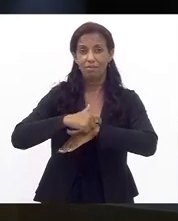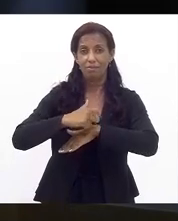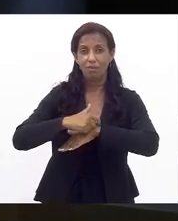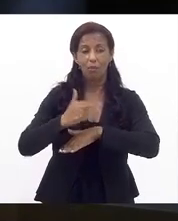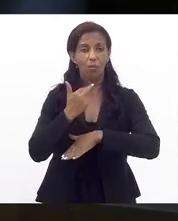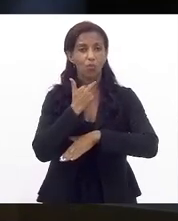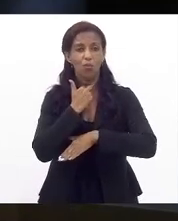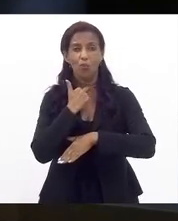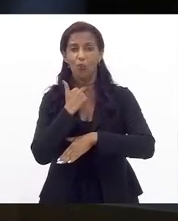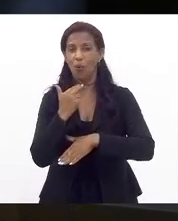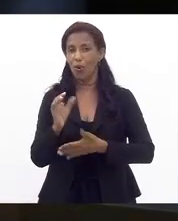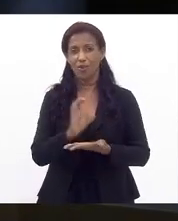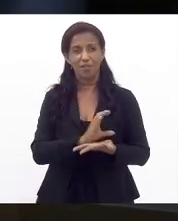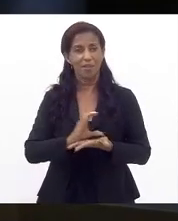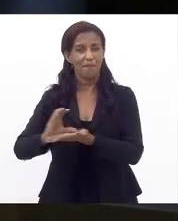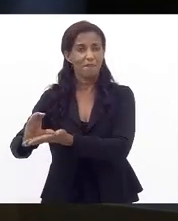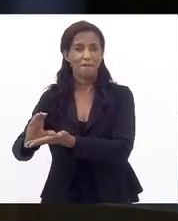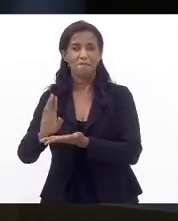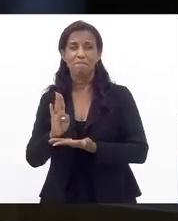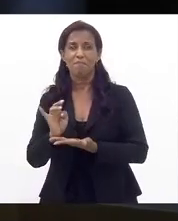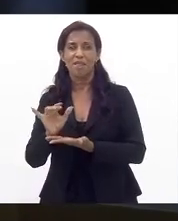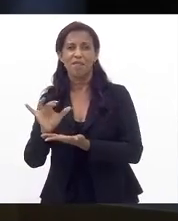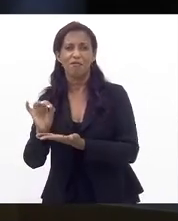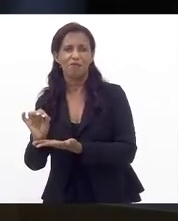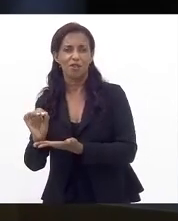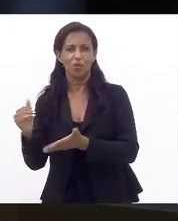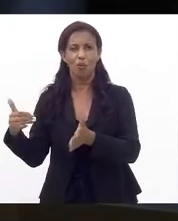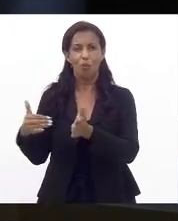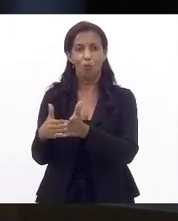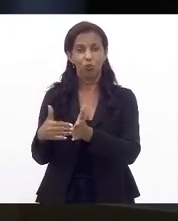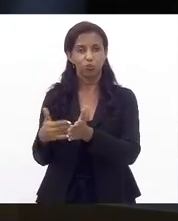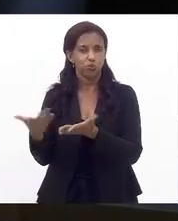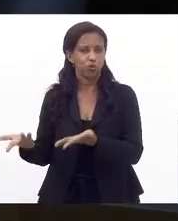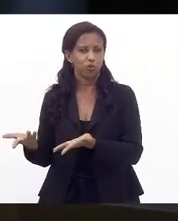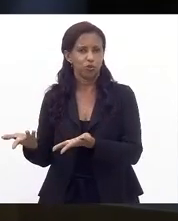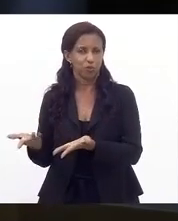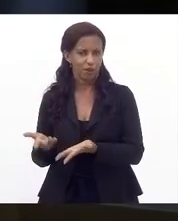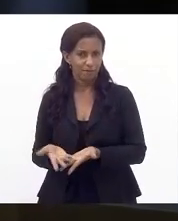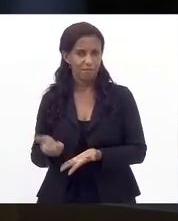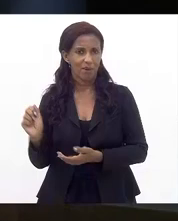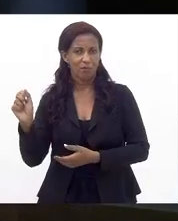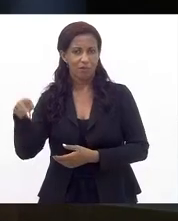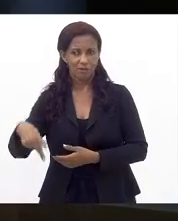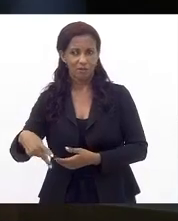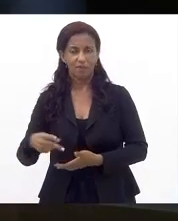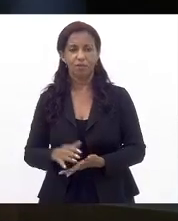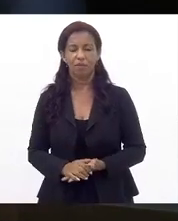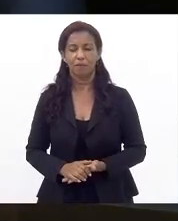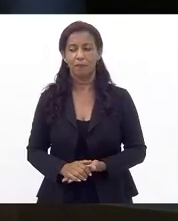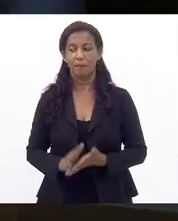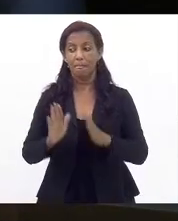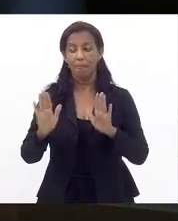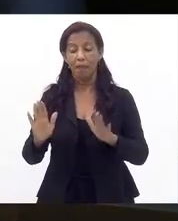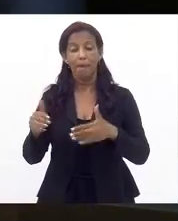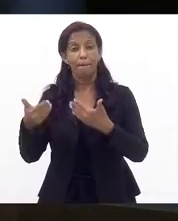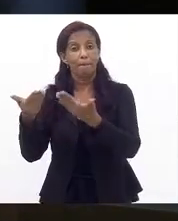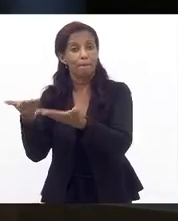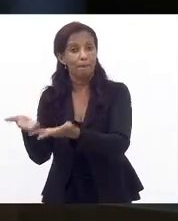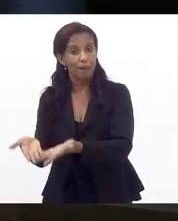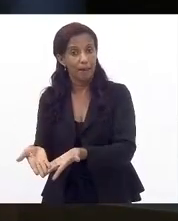pode levar como remuneração como última remuneração Para efeito de aposentadoria para